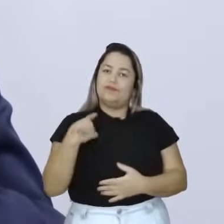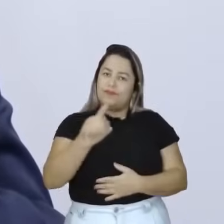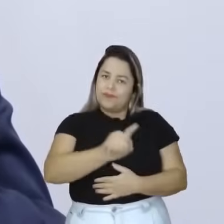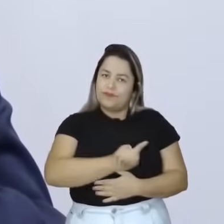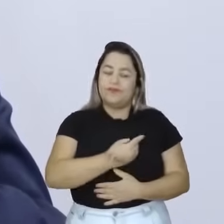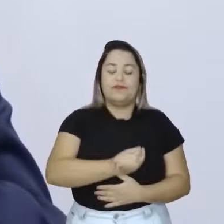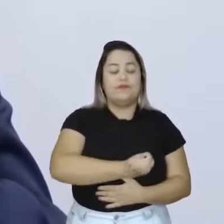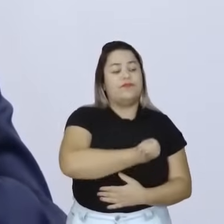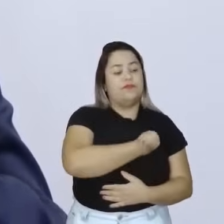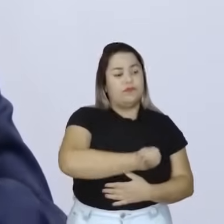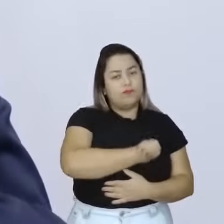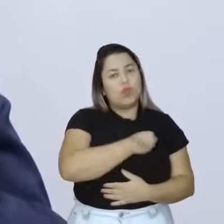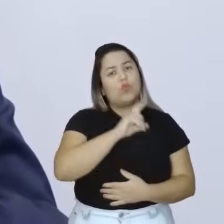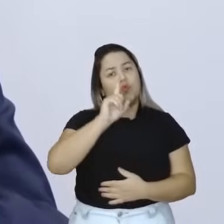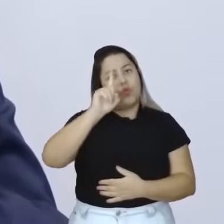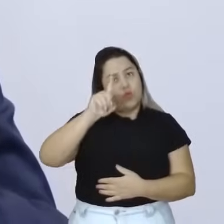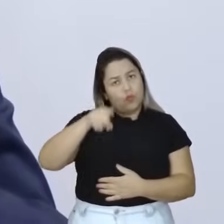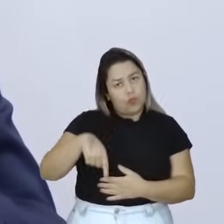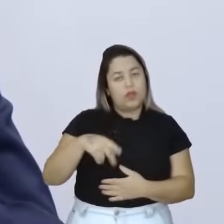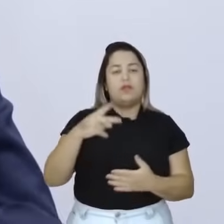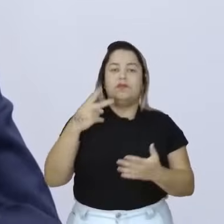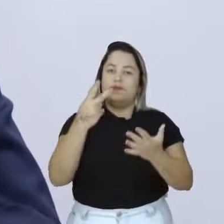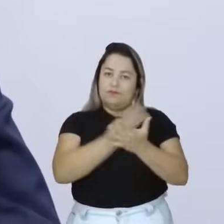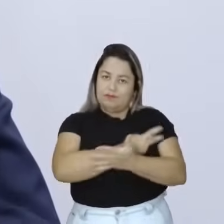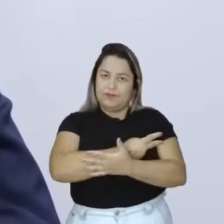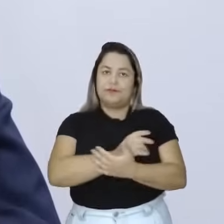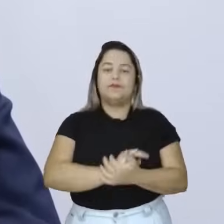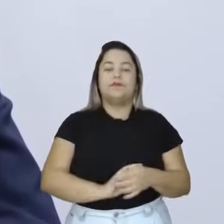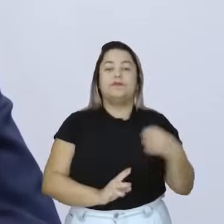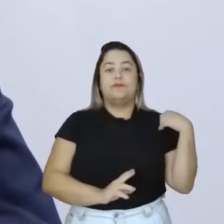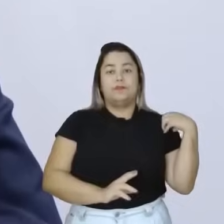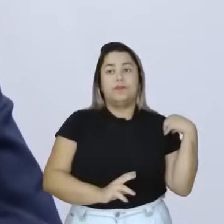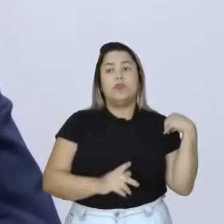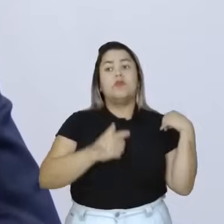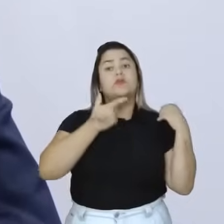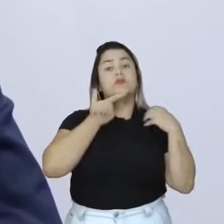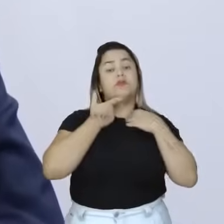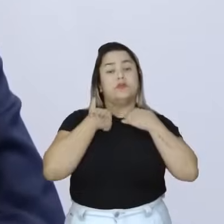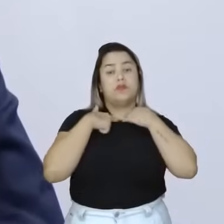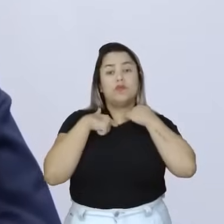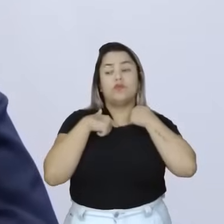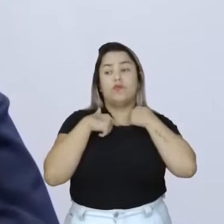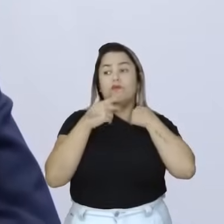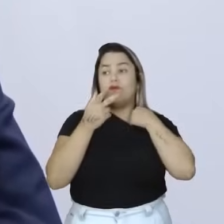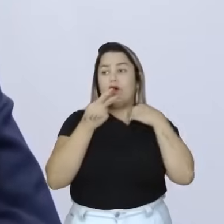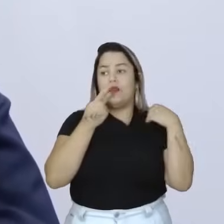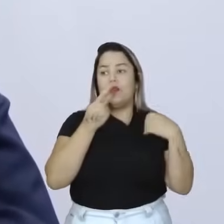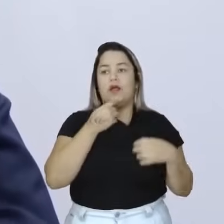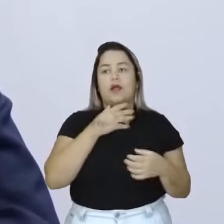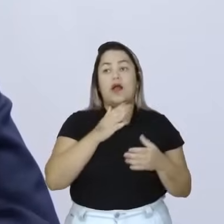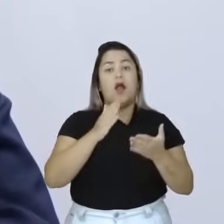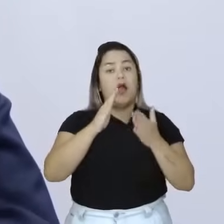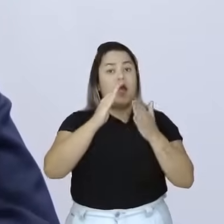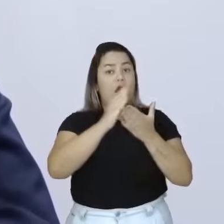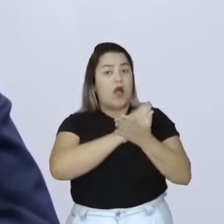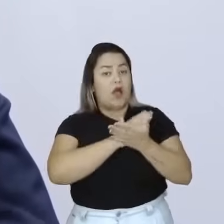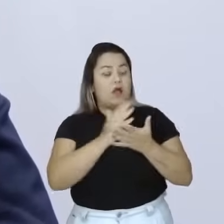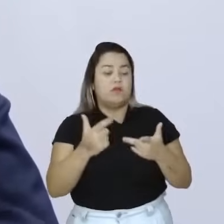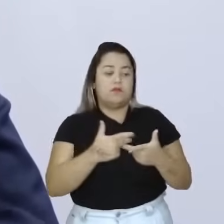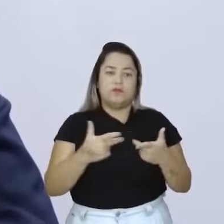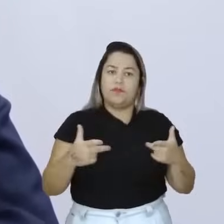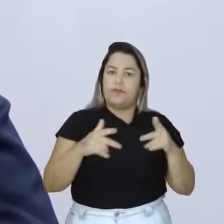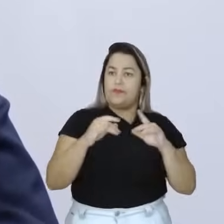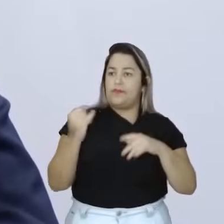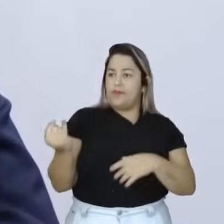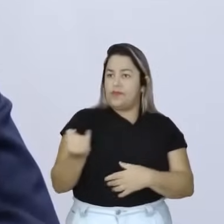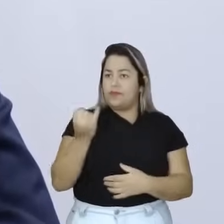da vida como ela é. Então, assim, eu queria colocar aqui algumas coisas que eu acho muito